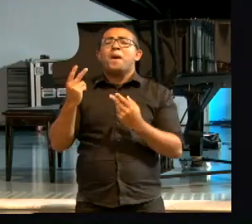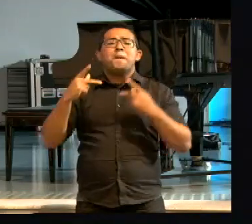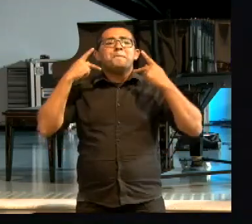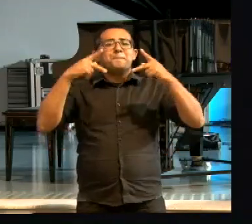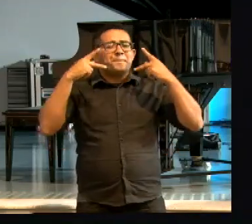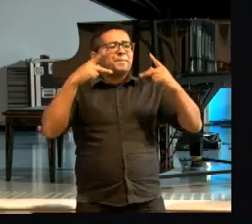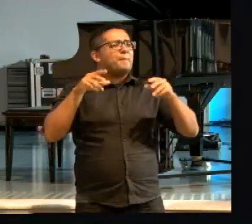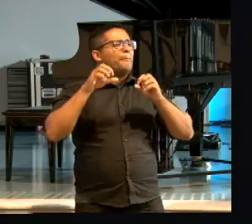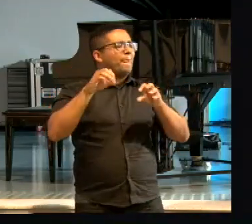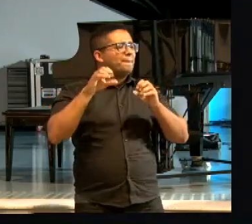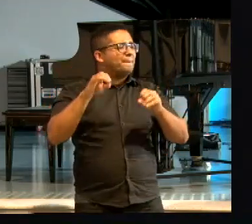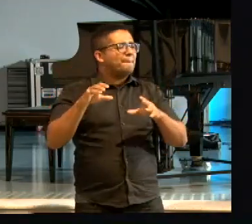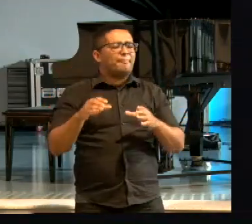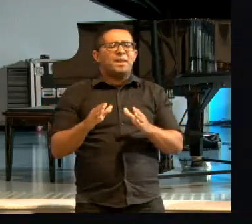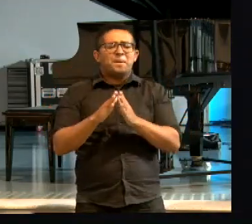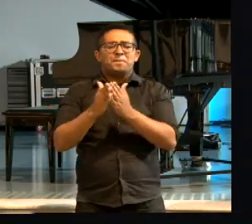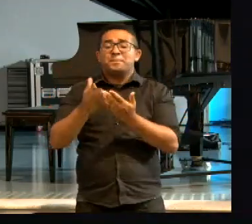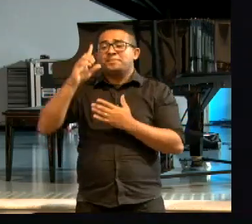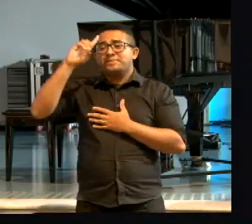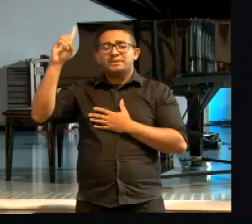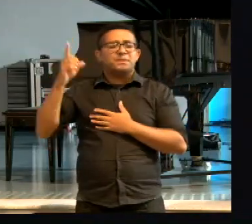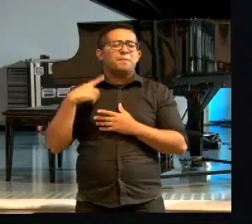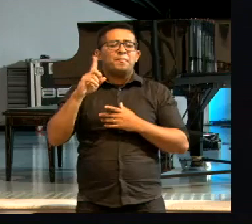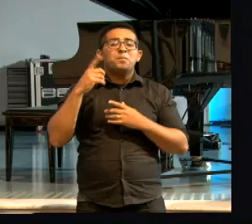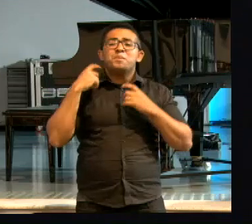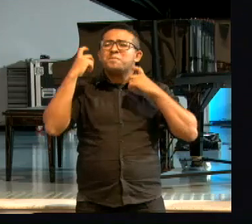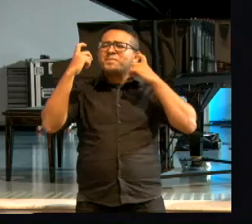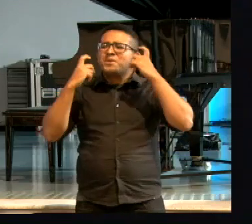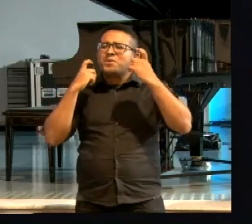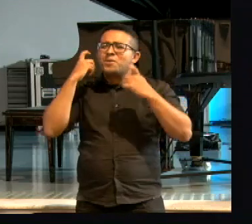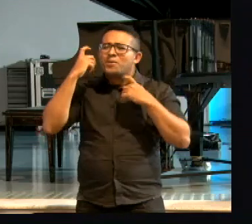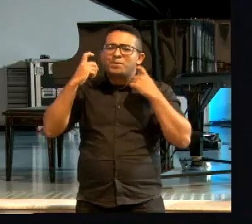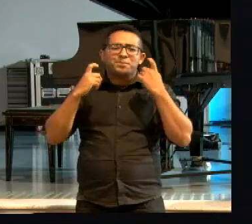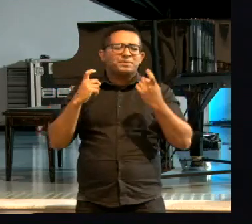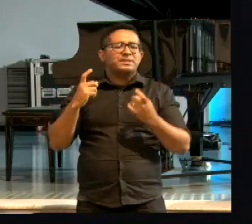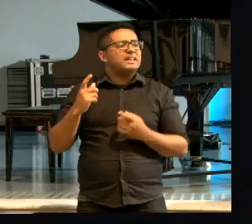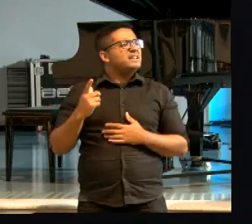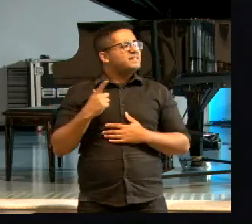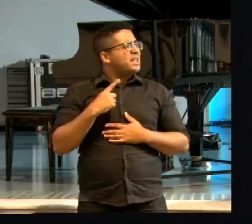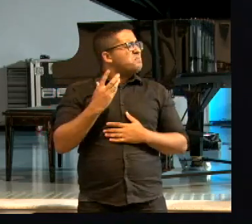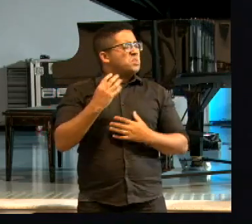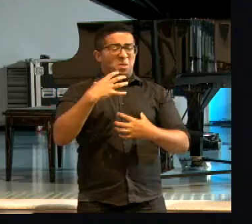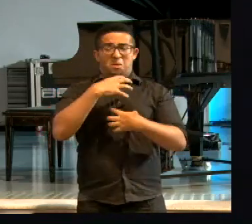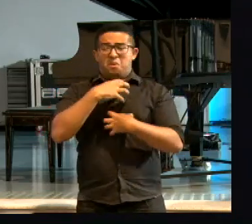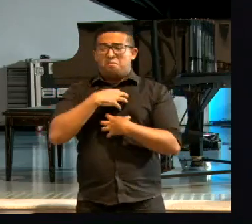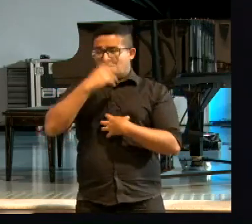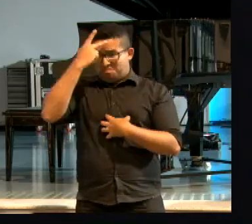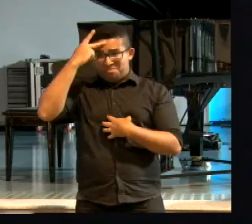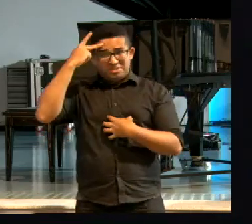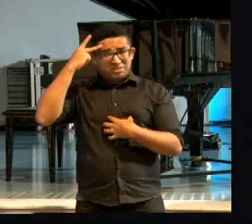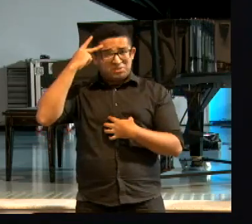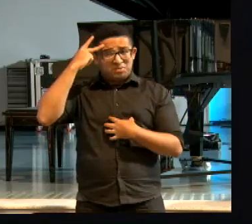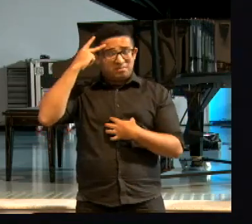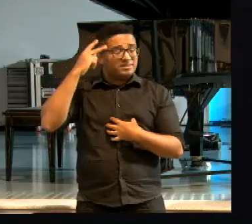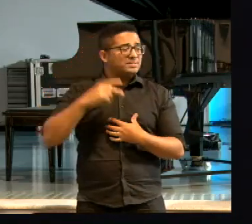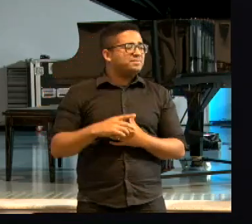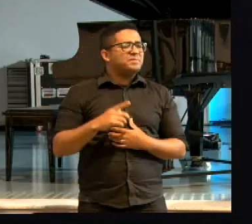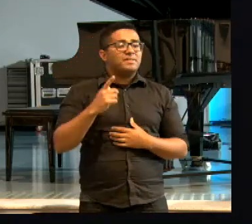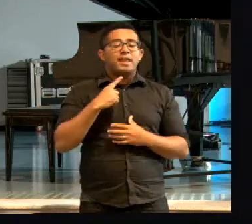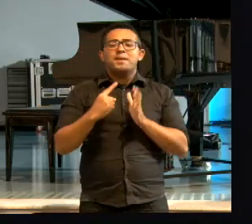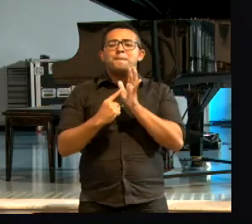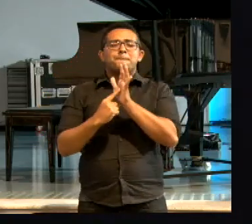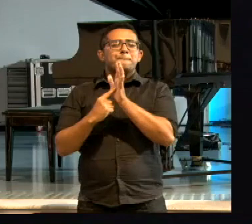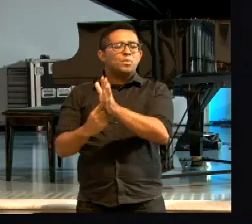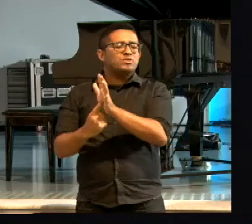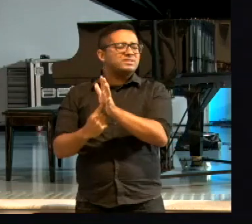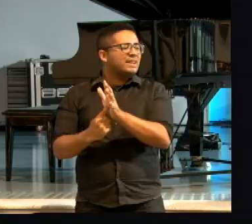ensinador da palavra de Deus, que isso não me preocupe. O comportamento de muitos na nossa geração tem refletido